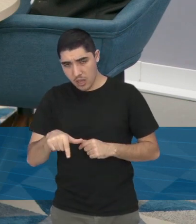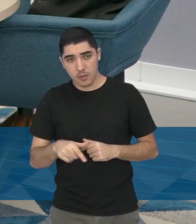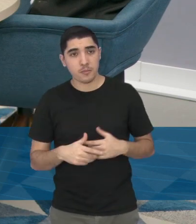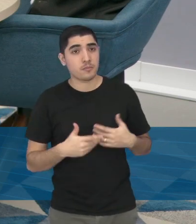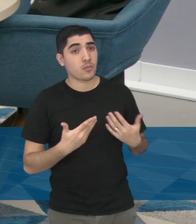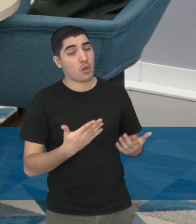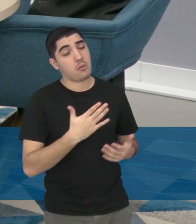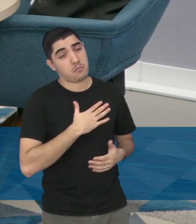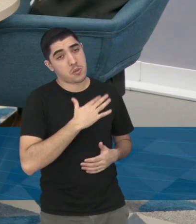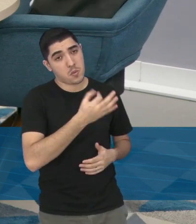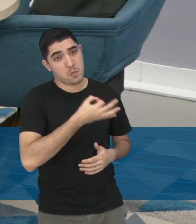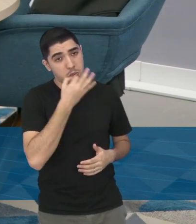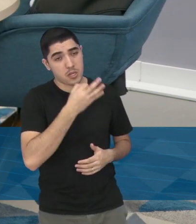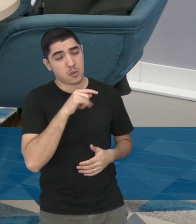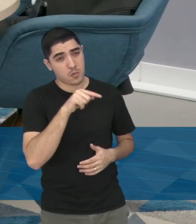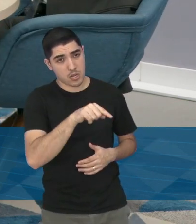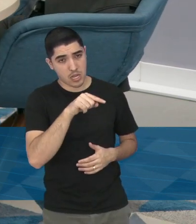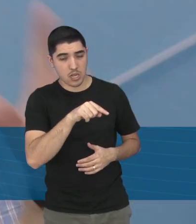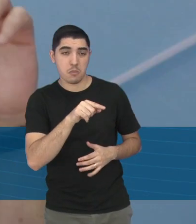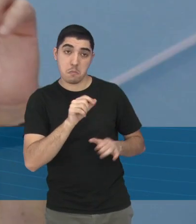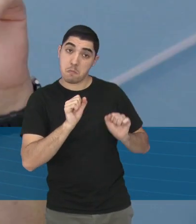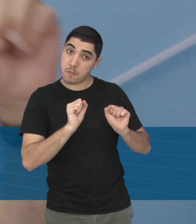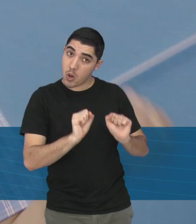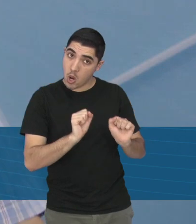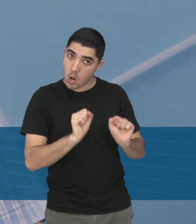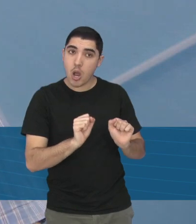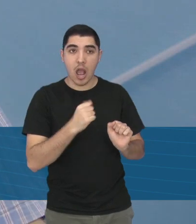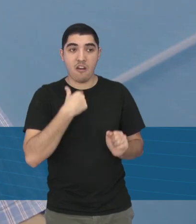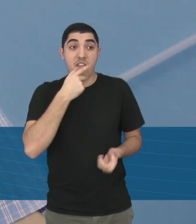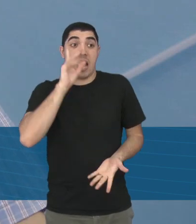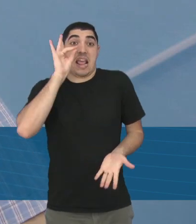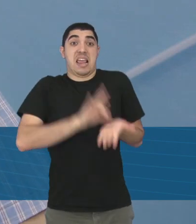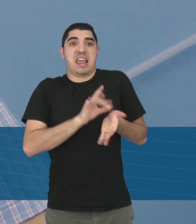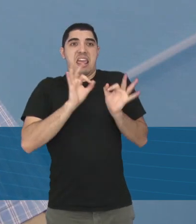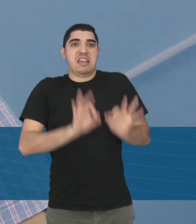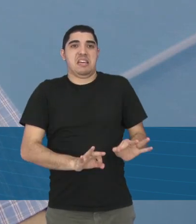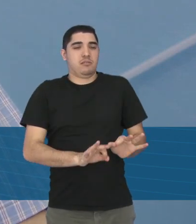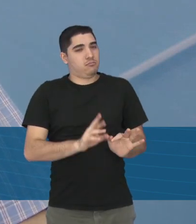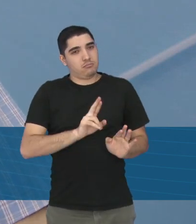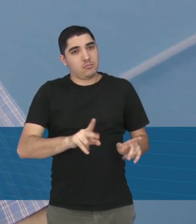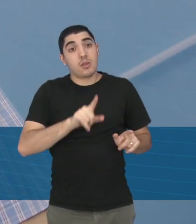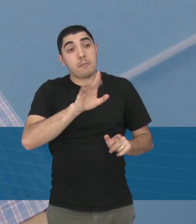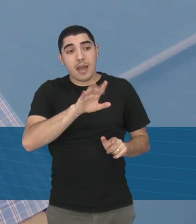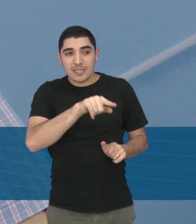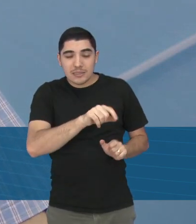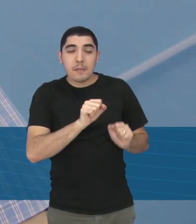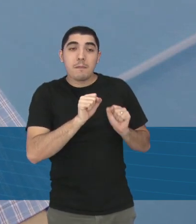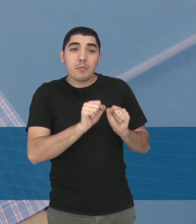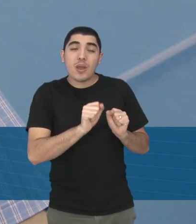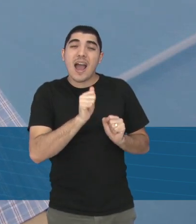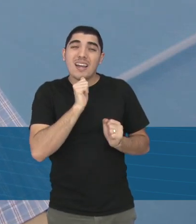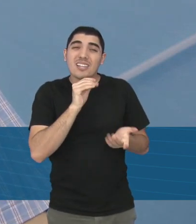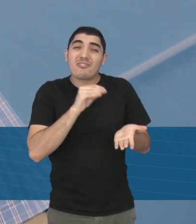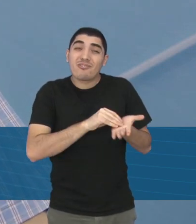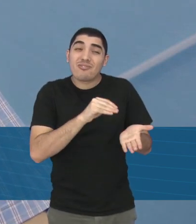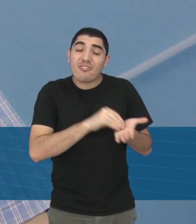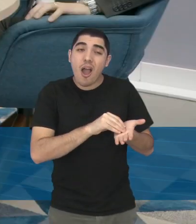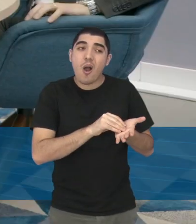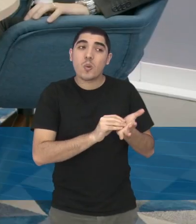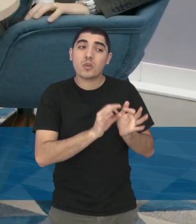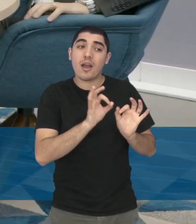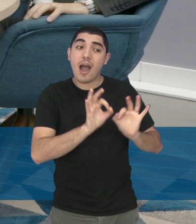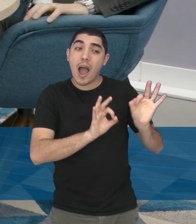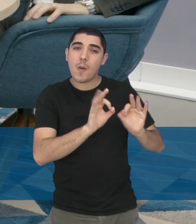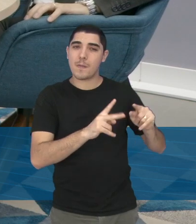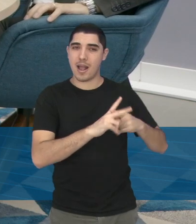Eu acredito que talvez esse modelo, talvez, não estou dizendo que é certo, mas talvez falte alguns ajustes. possa